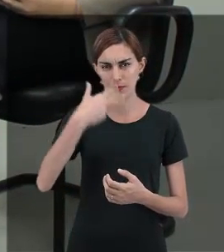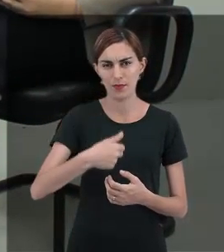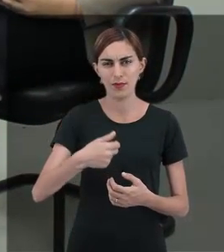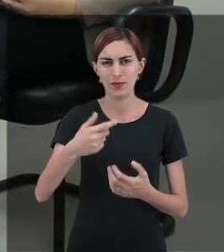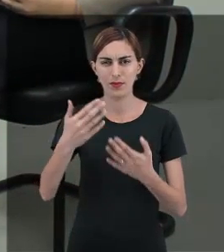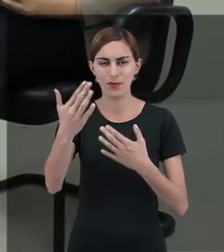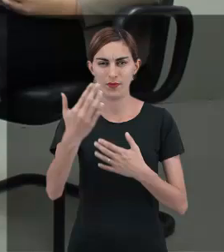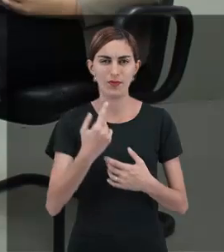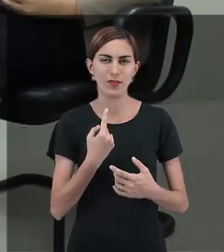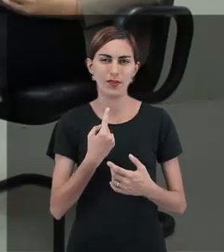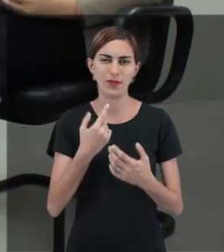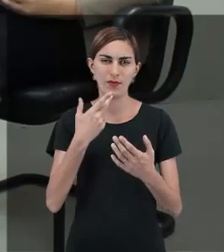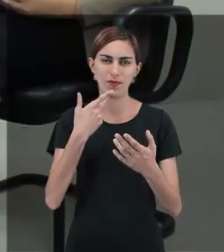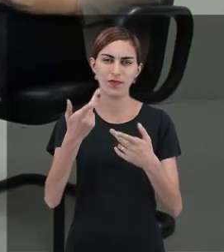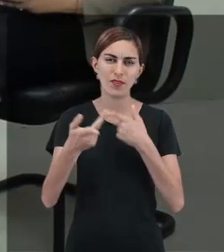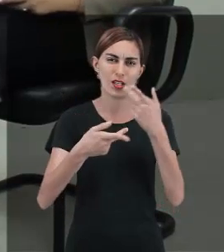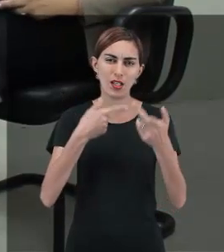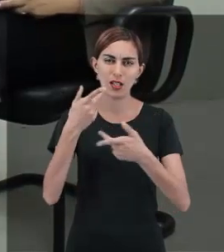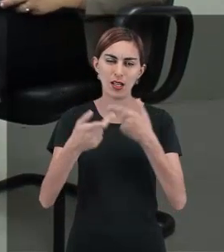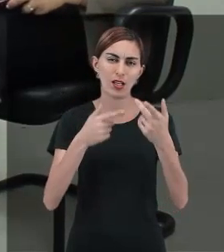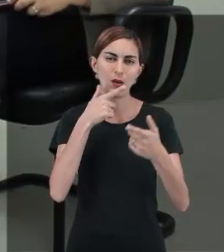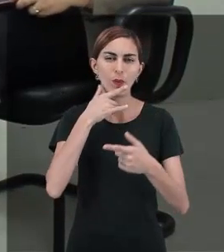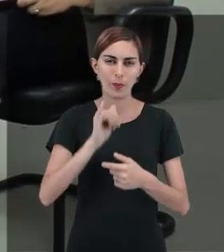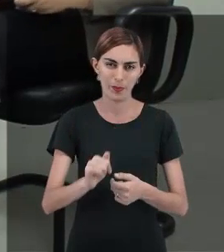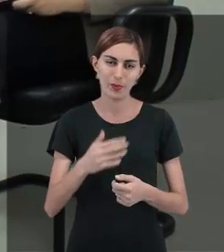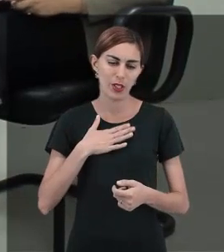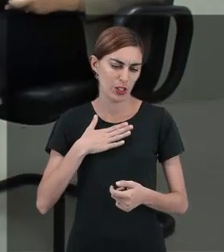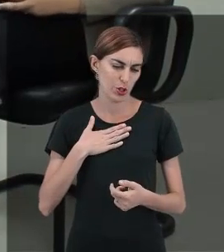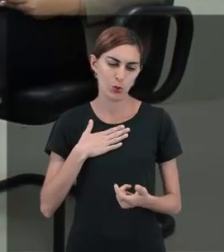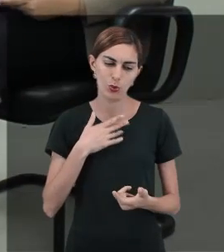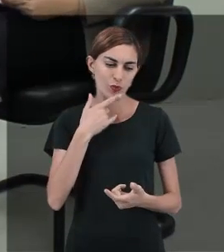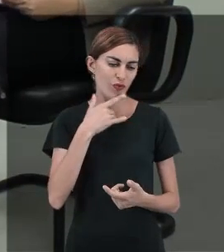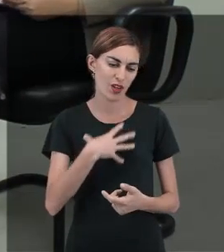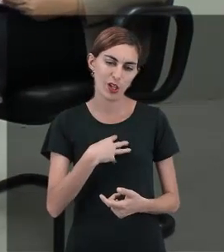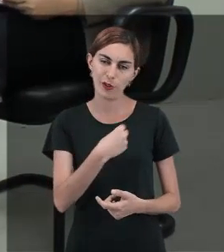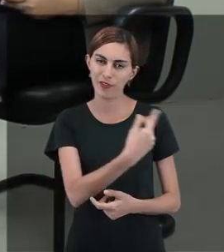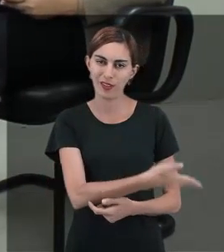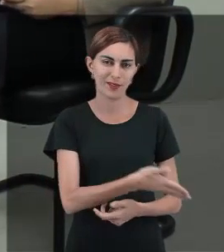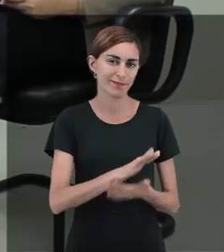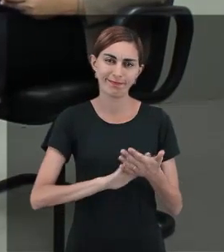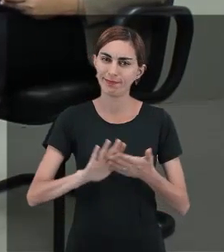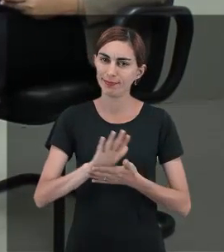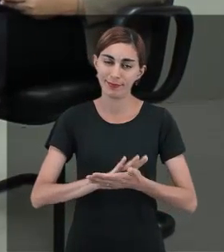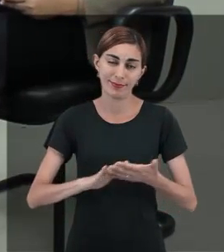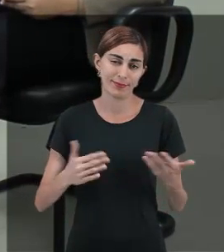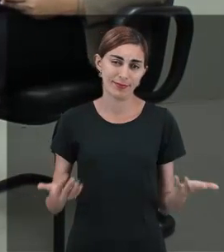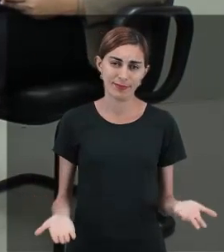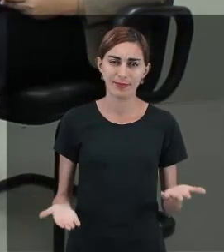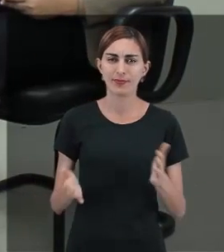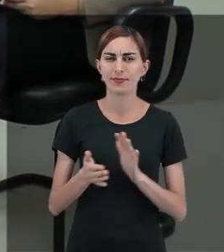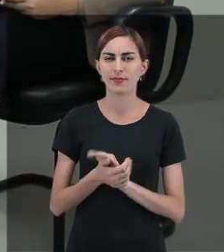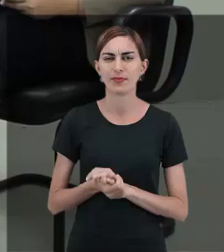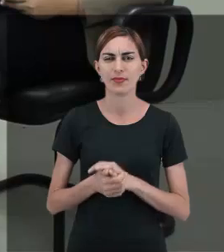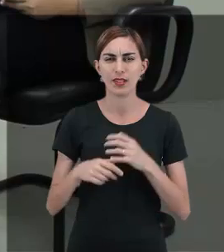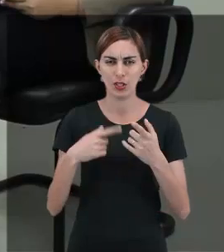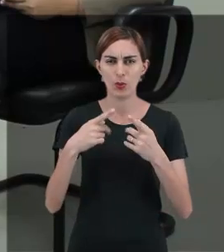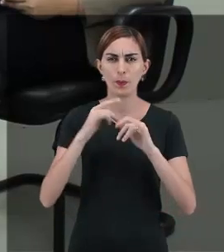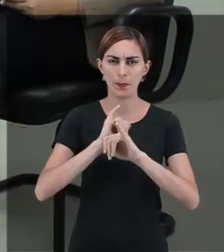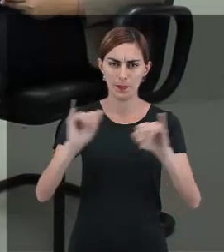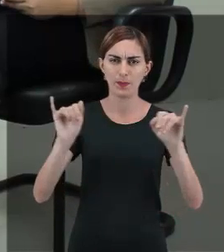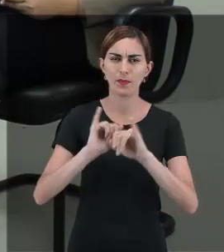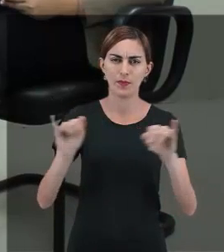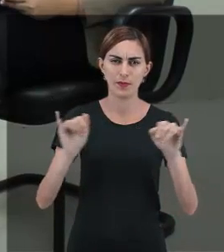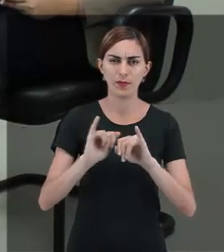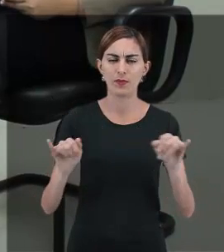o pai, minha filha com ciúme, fechou o tempo com ela. A outra vendedora não se dirigiu a mim, se dirigiu a ela. O que aconteceu? Eu fui lá para pagar uma roupa de R$300,